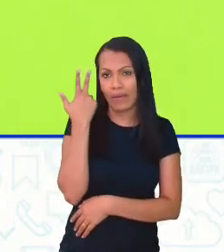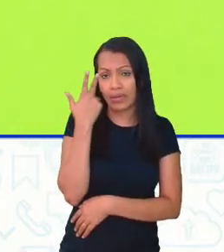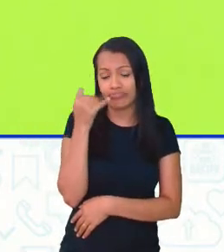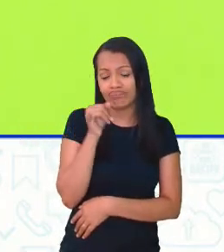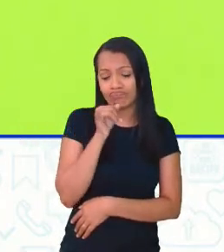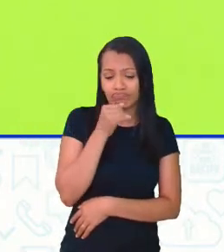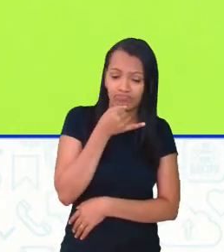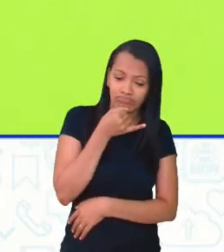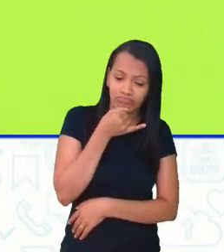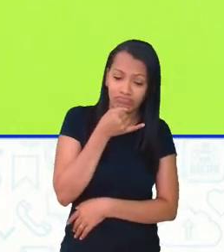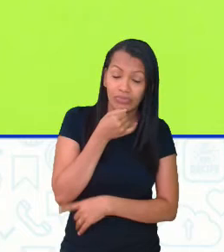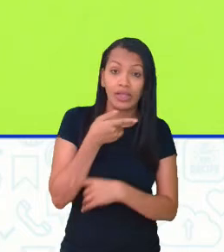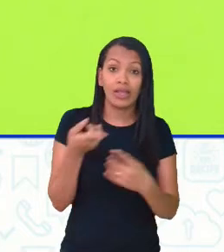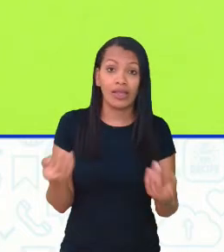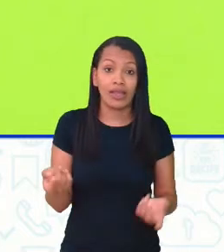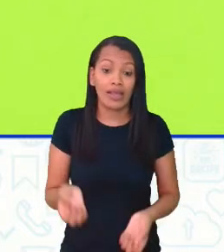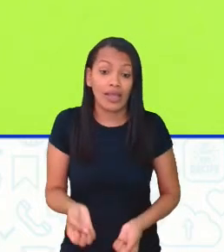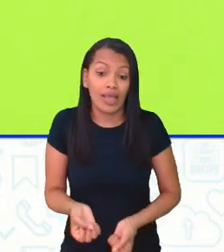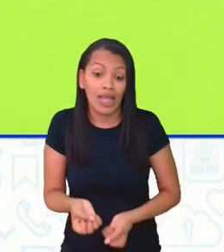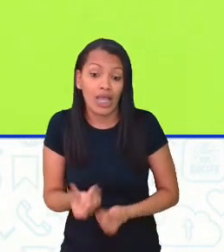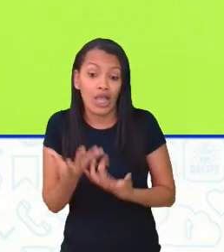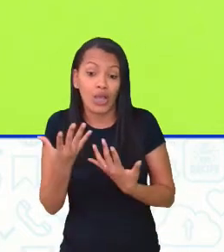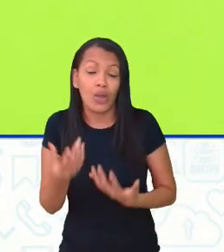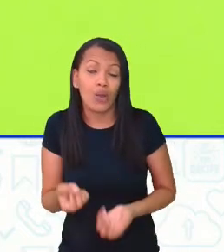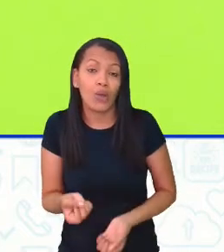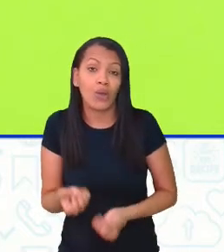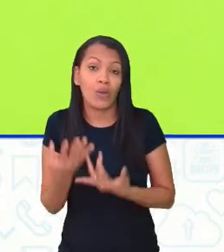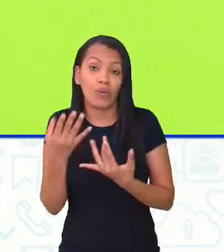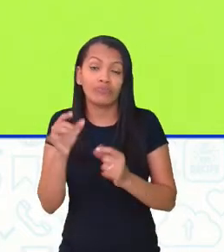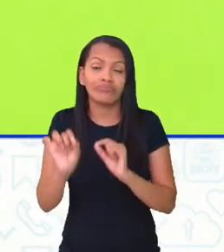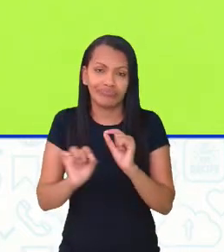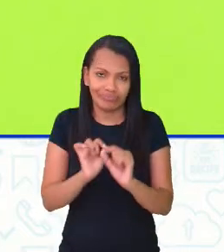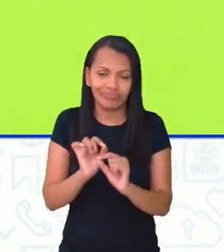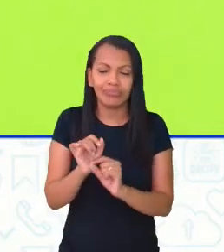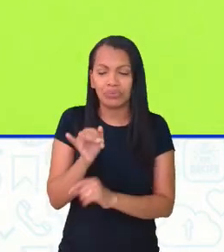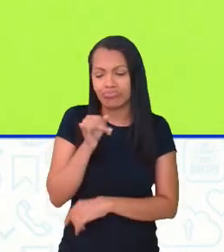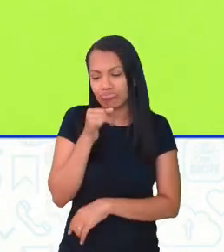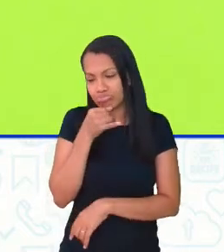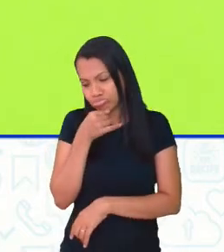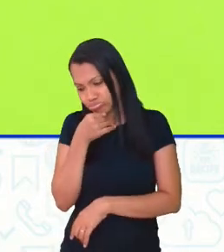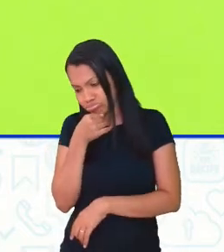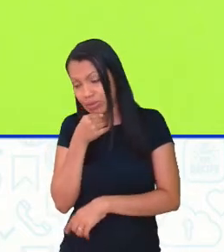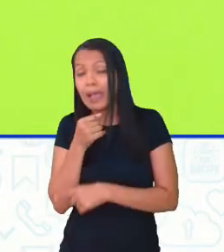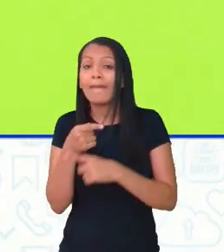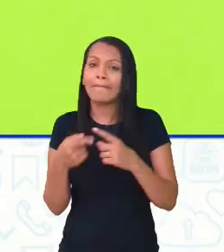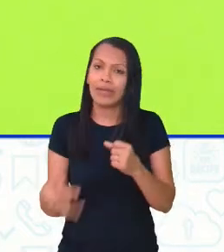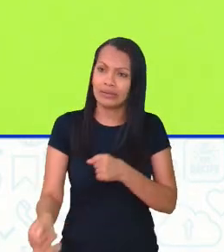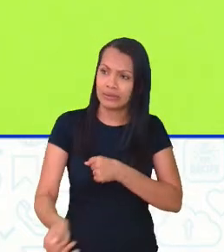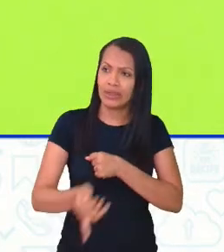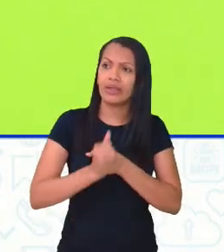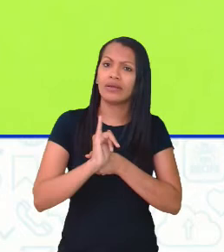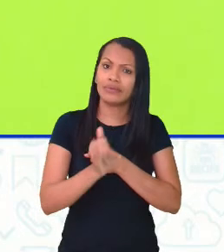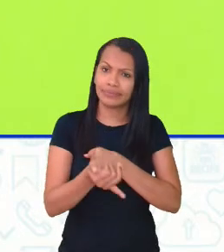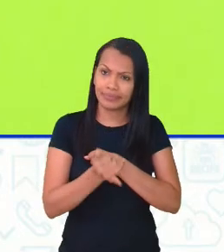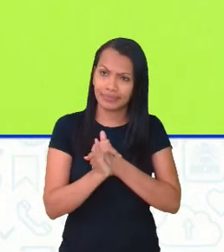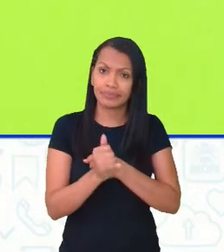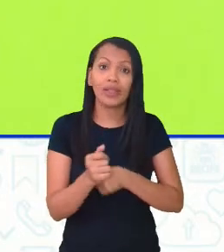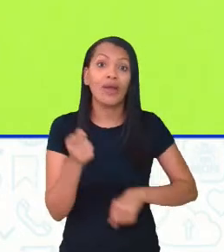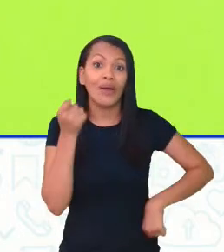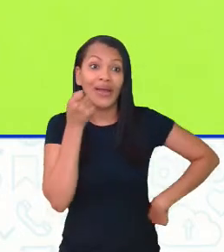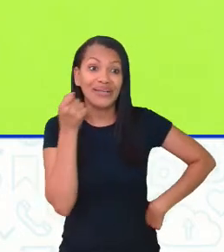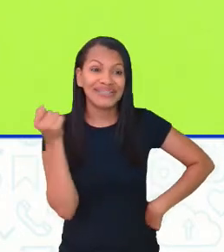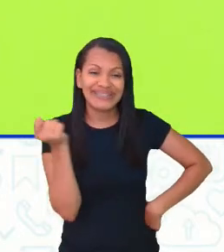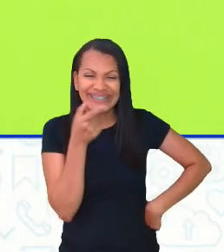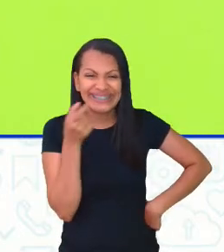são bastante tristes. A crônica, por outro lado, ela vai sempre buscar Entendi agora, olha que engraçado, olha